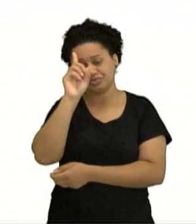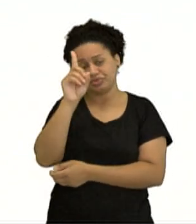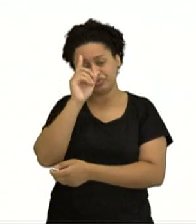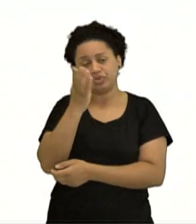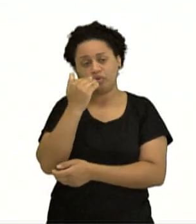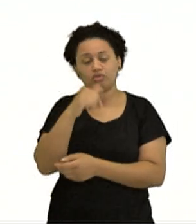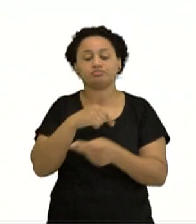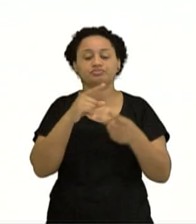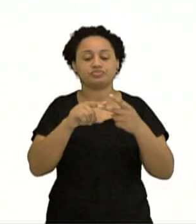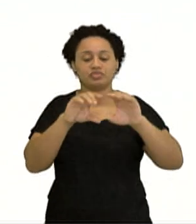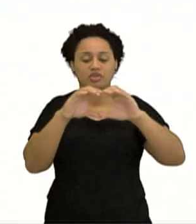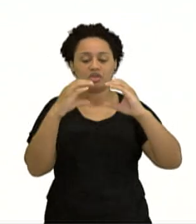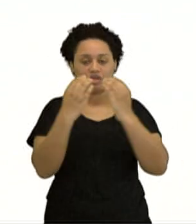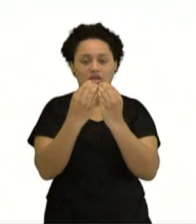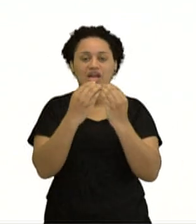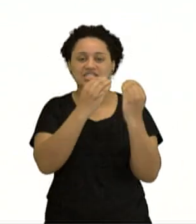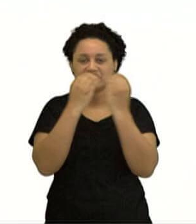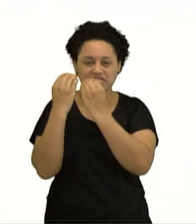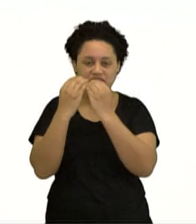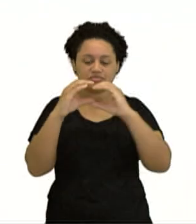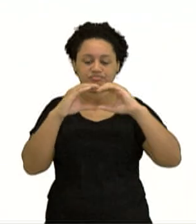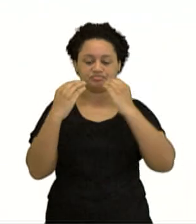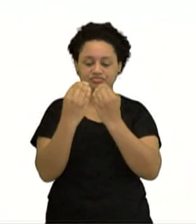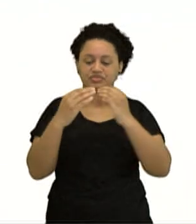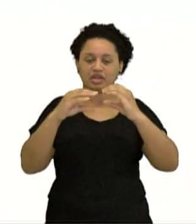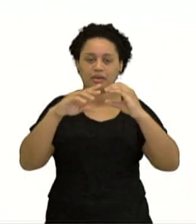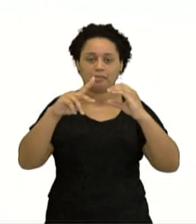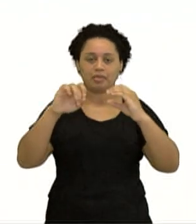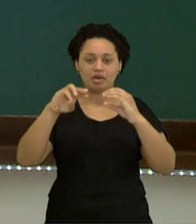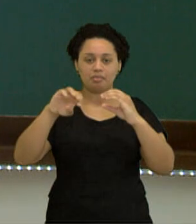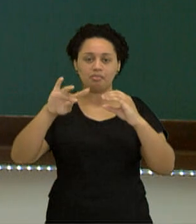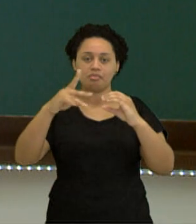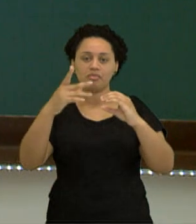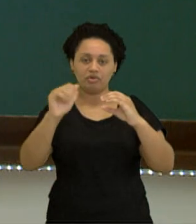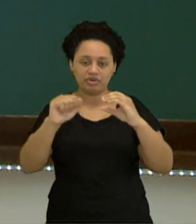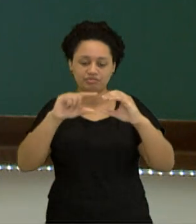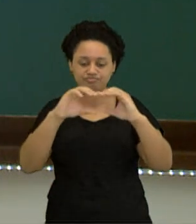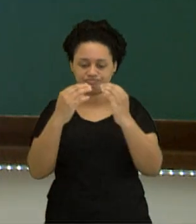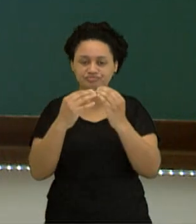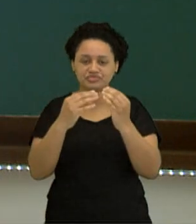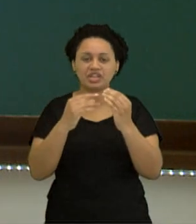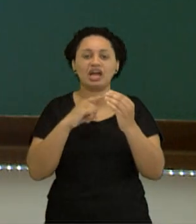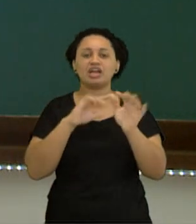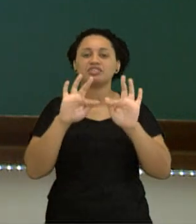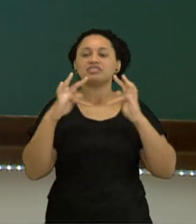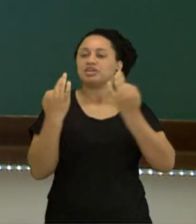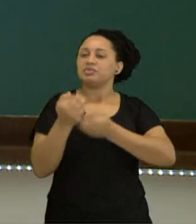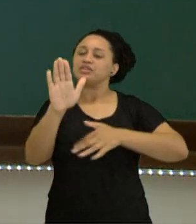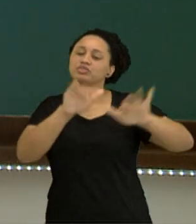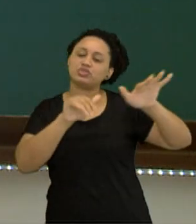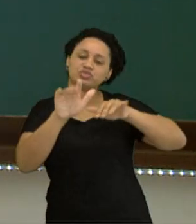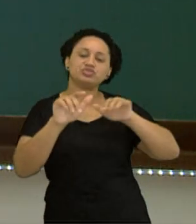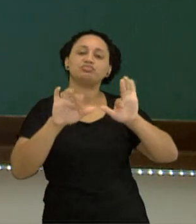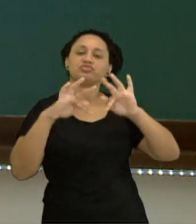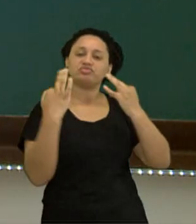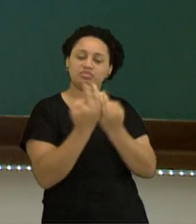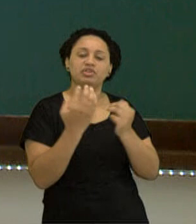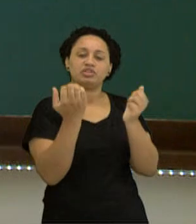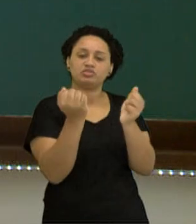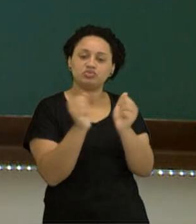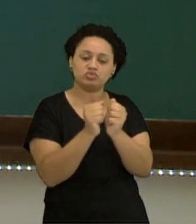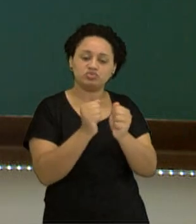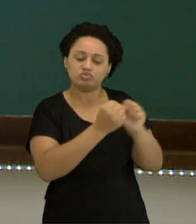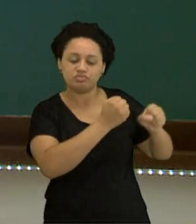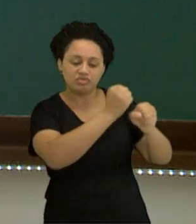dia. A pamonha, que é outra, que as famílias se reúnem para fazer, para produzir o prato ali.